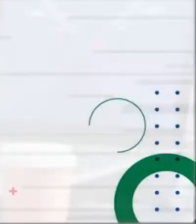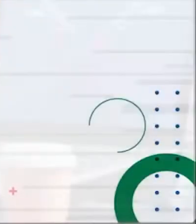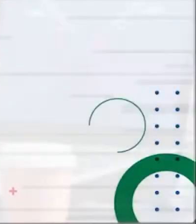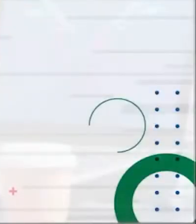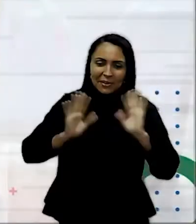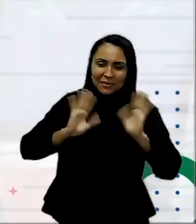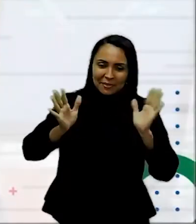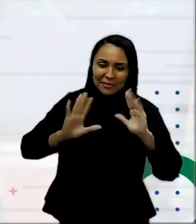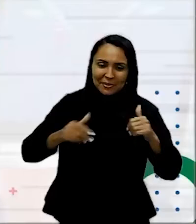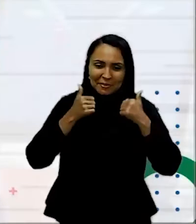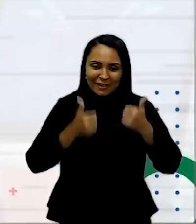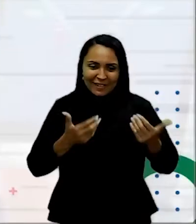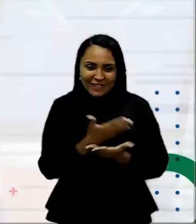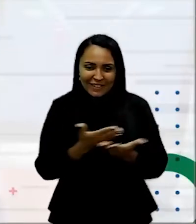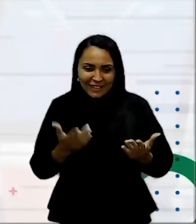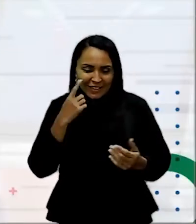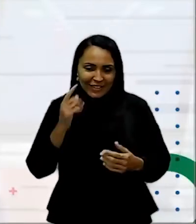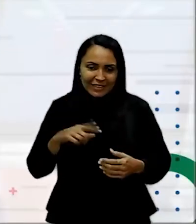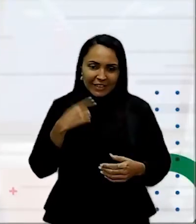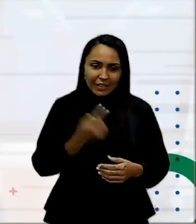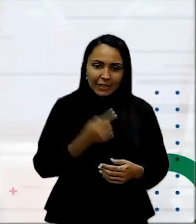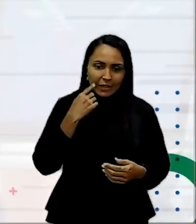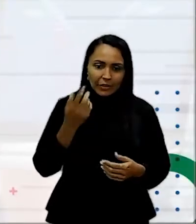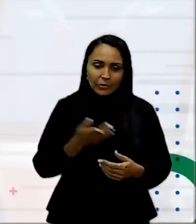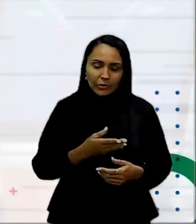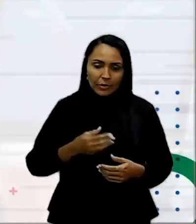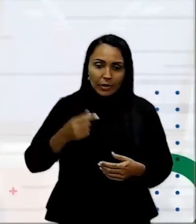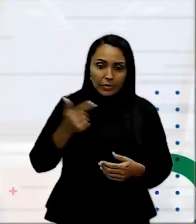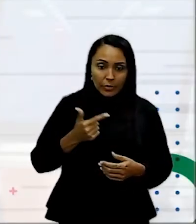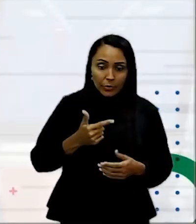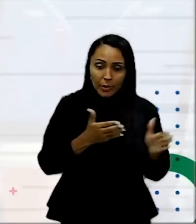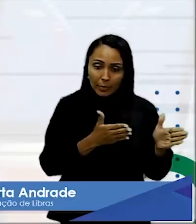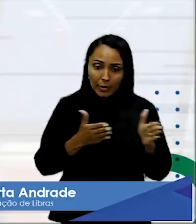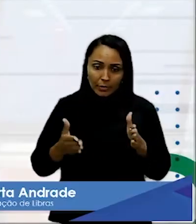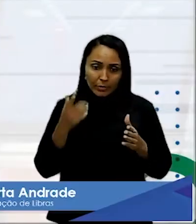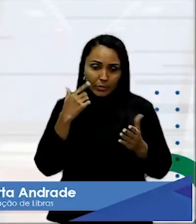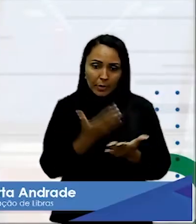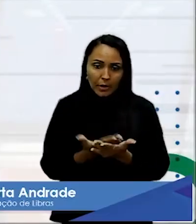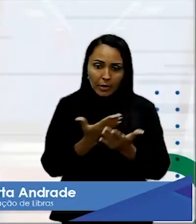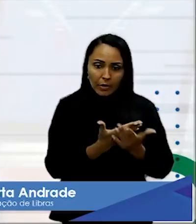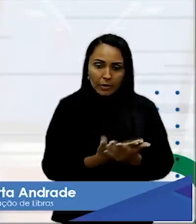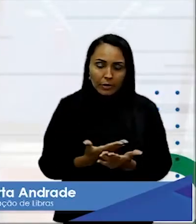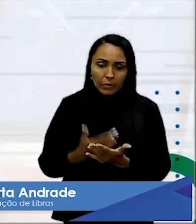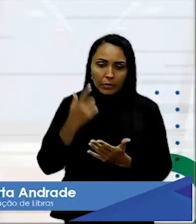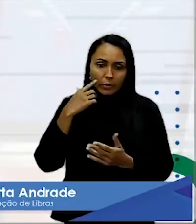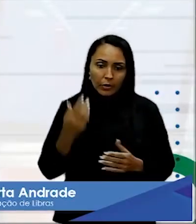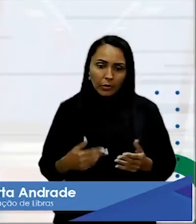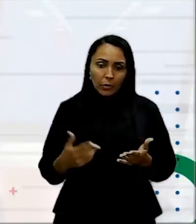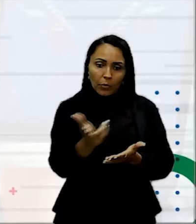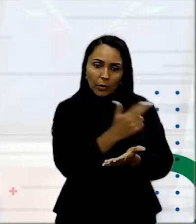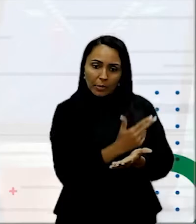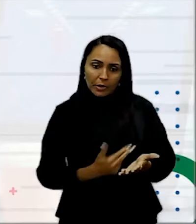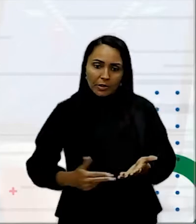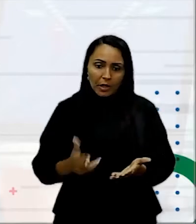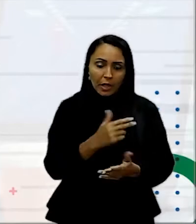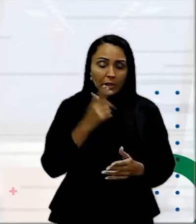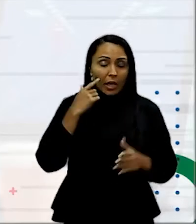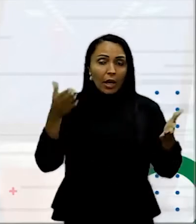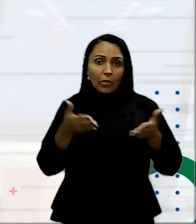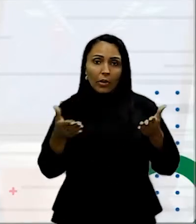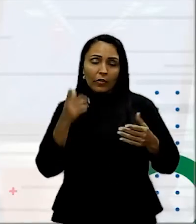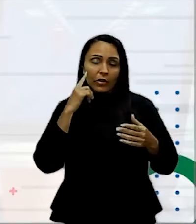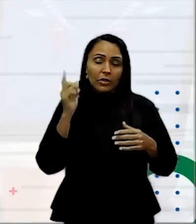Olá pessoal, tudo bem? Essa aqui é a nossa segunda parte sobre a aula de introdução a UI Design. E agora que você já viu os